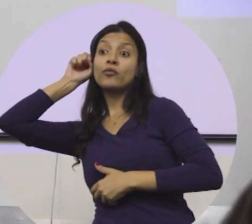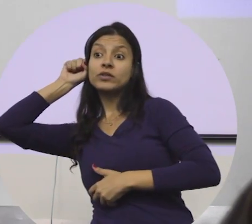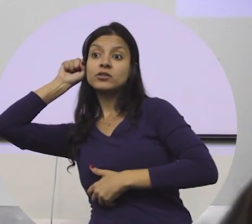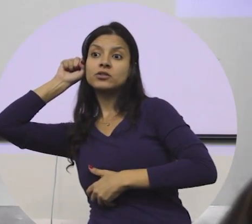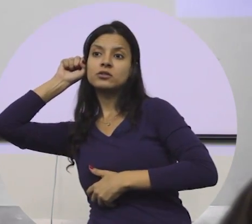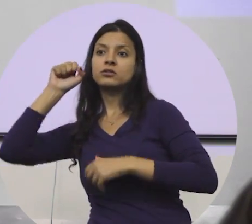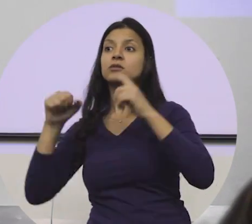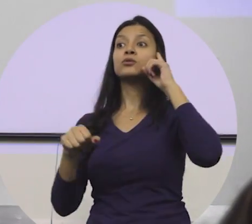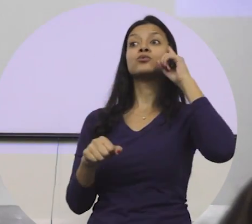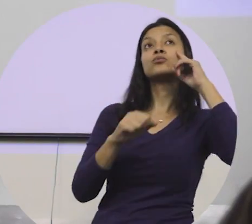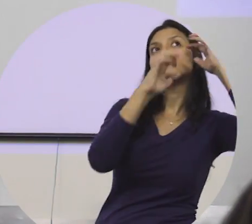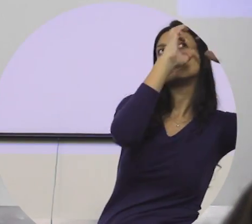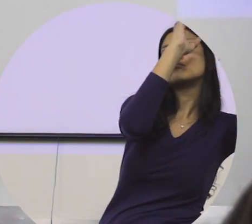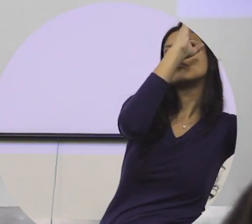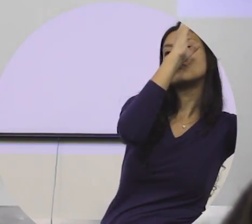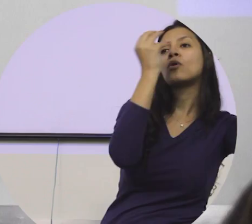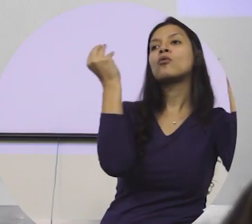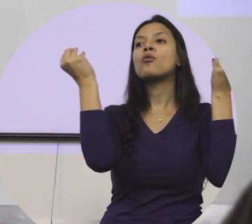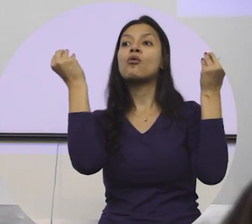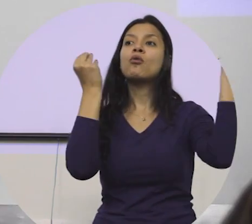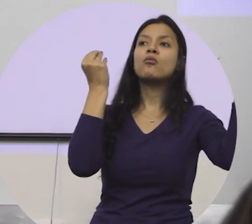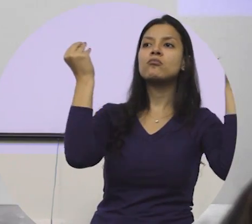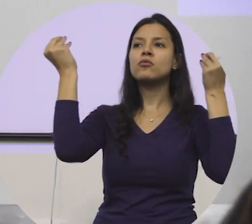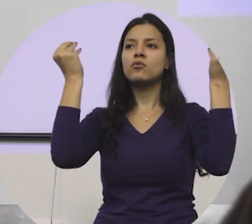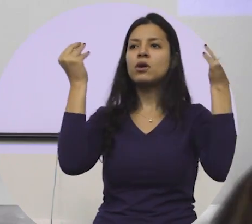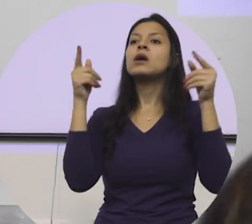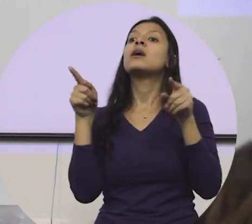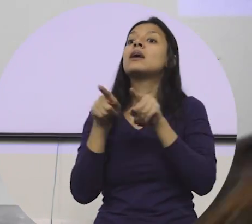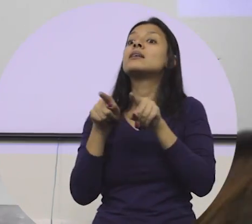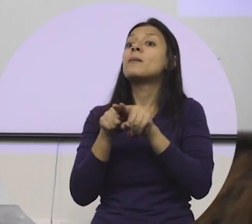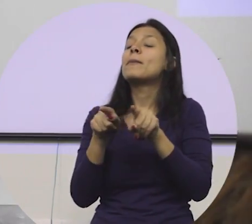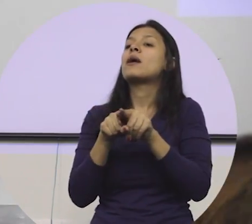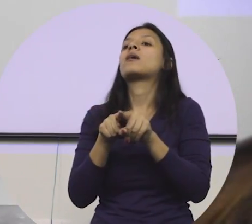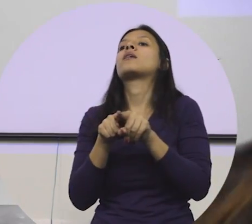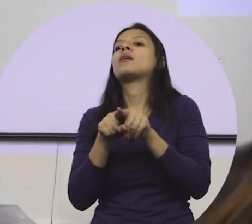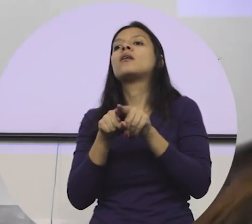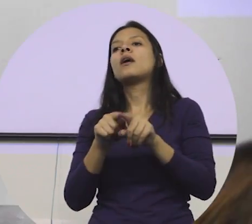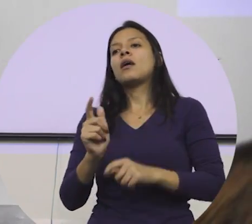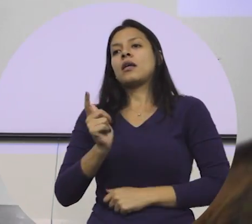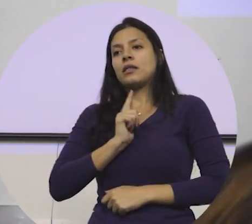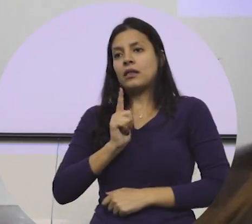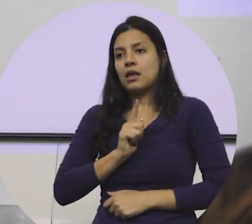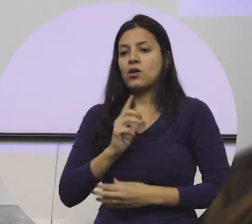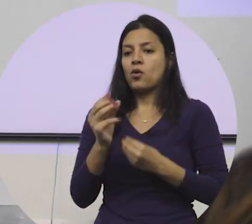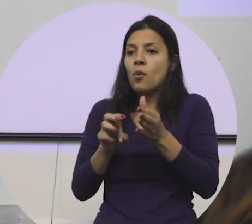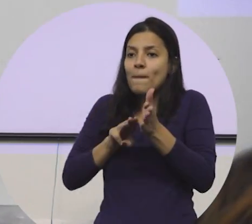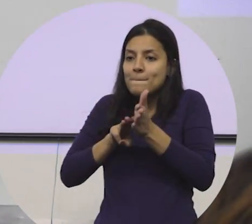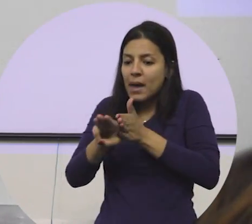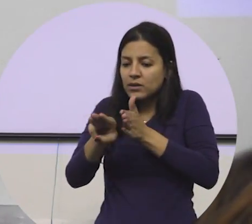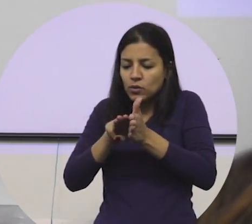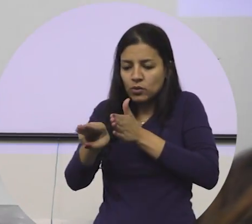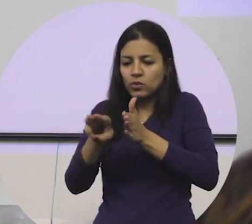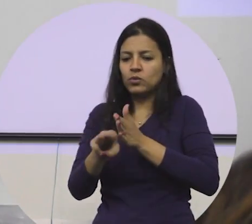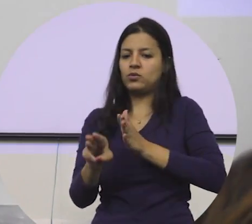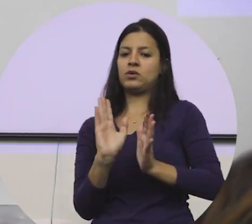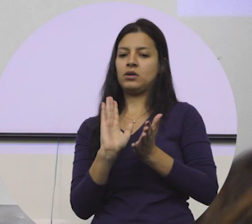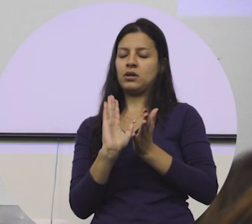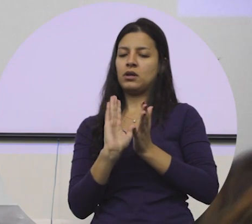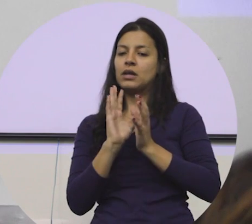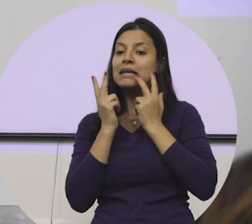cabeça da pessoa surda. E quais são as implicações do uso de um método de ensino de língua,